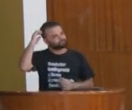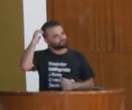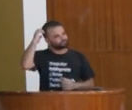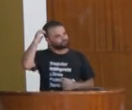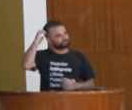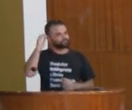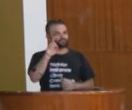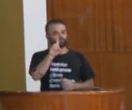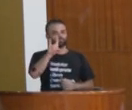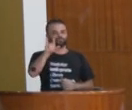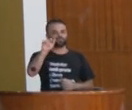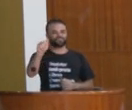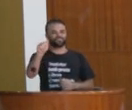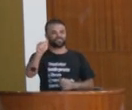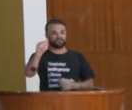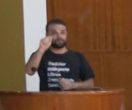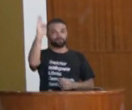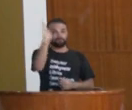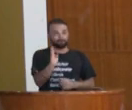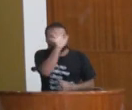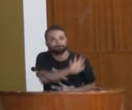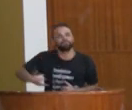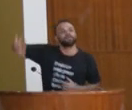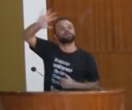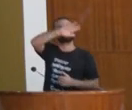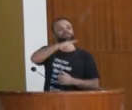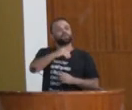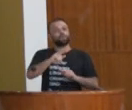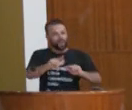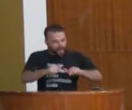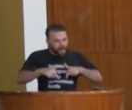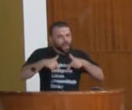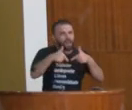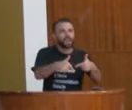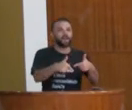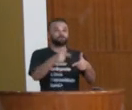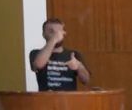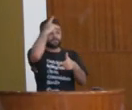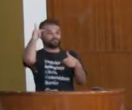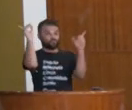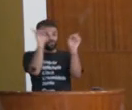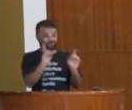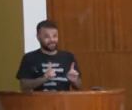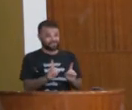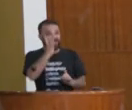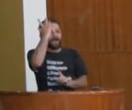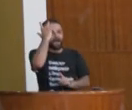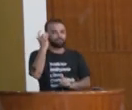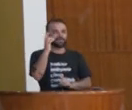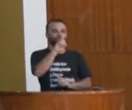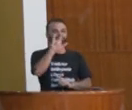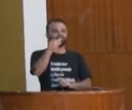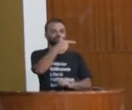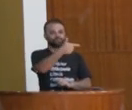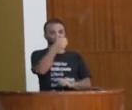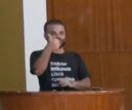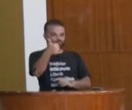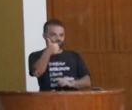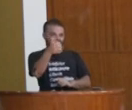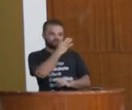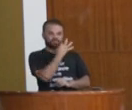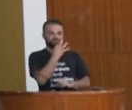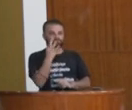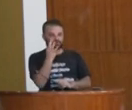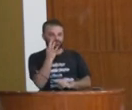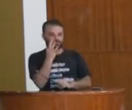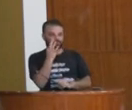O Dia Nacional de Luta das Pessoas com Deficiência é celebrado nacionalmente amanhã, dia 21 de setembro. Segundo